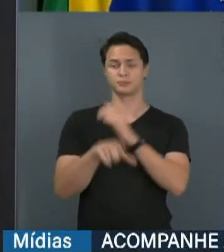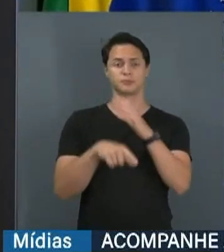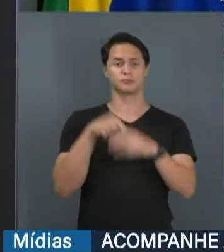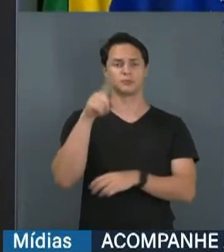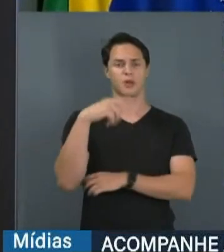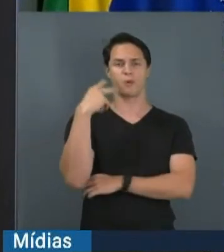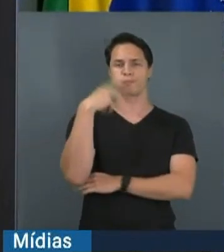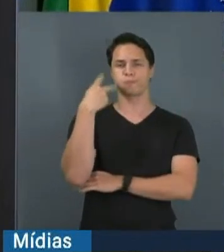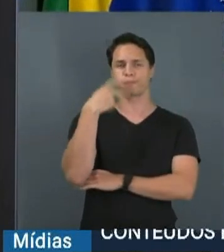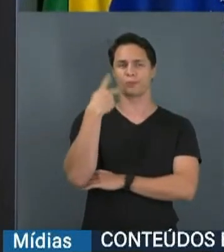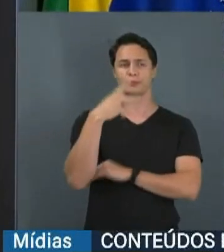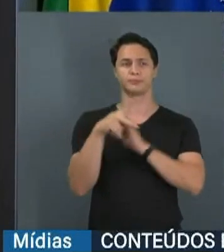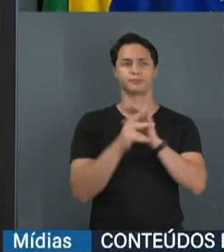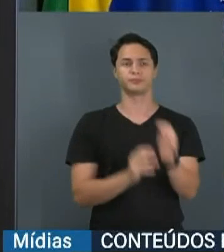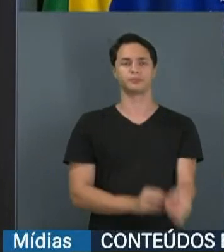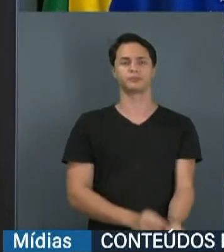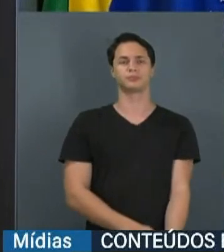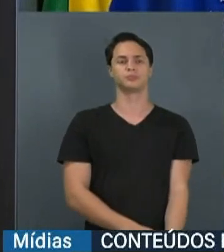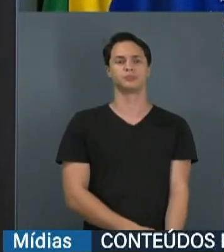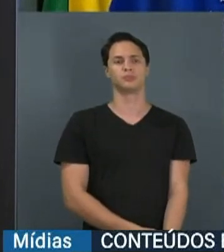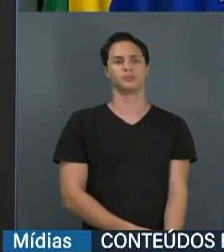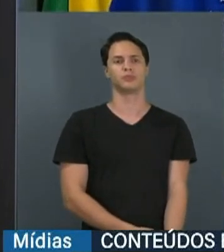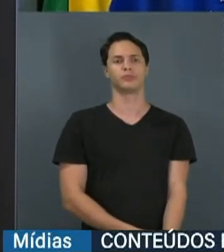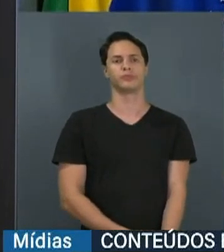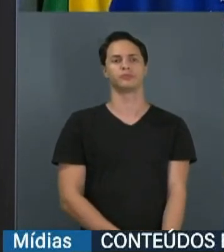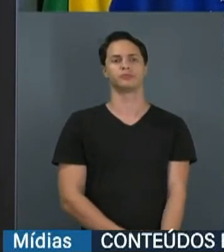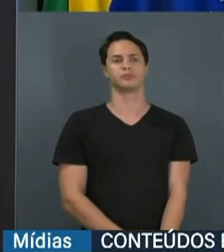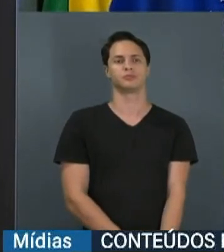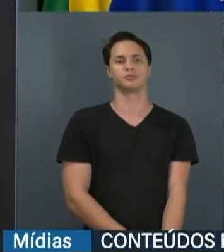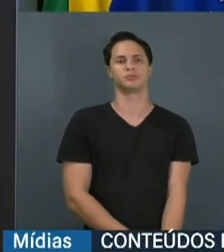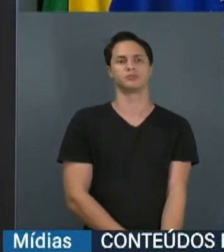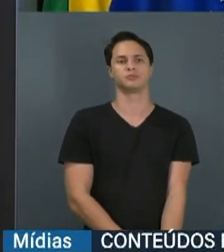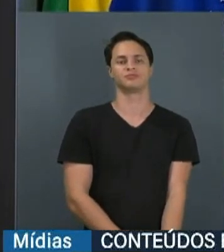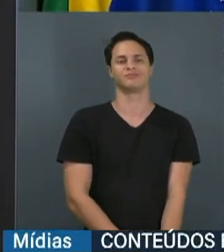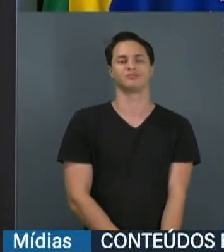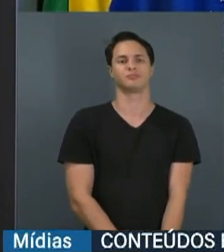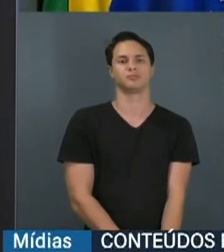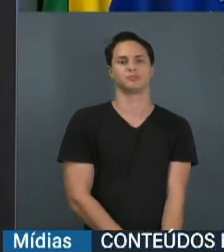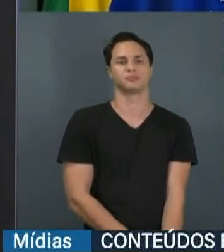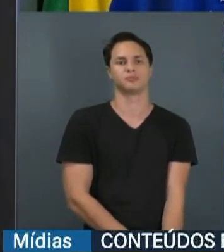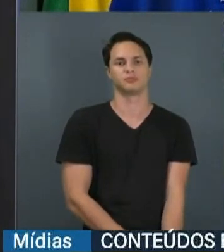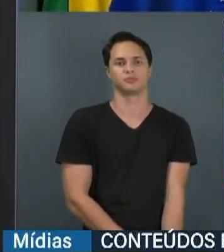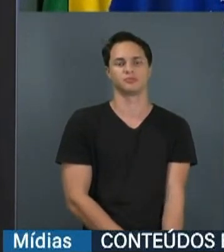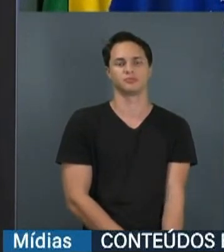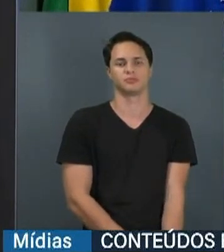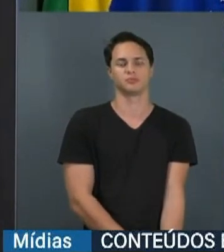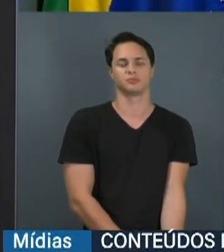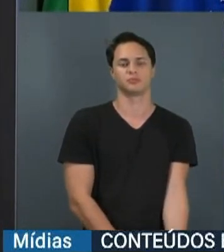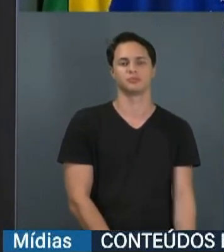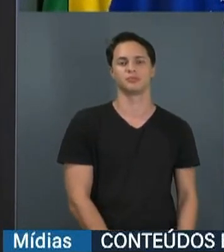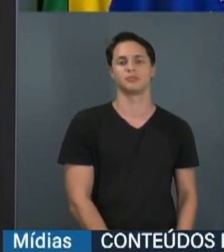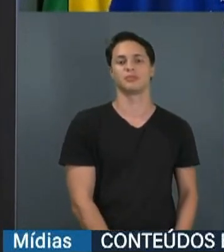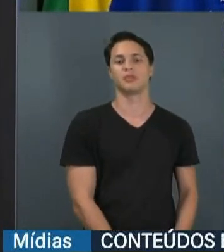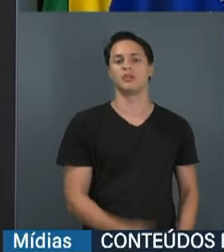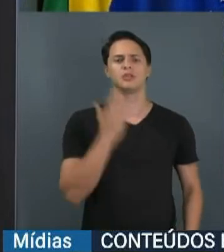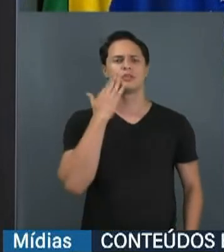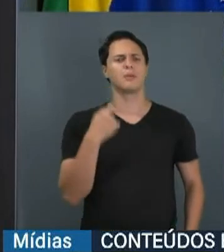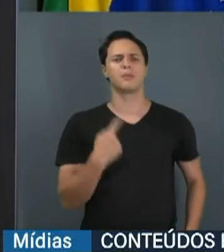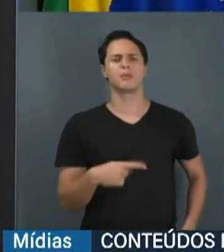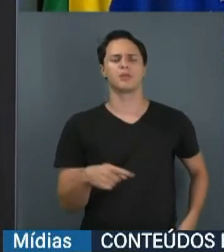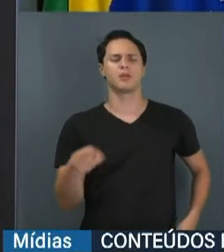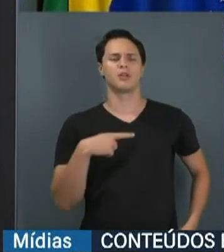vereador e estão ameaçando ele de perda do direito político e de prisão. Isso tudo sabe por quê? Porque ele disse num